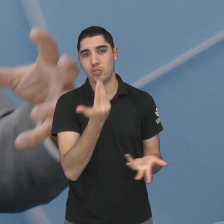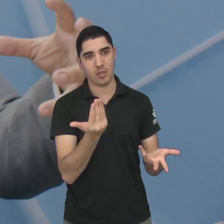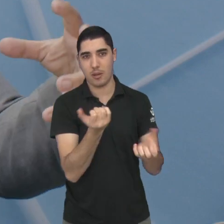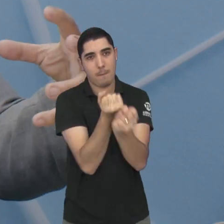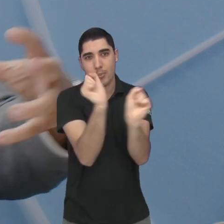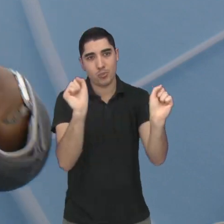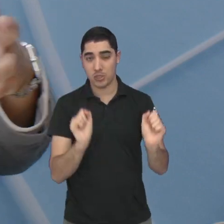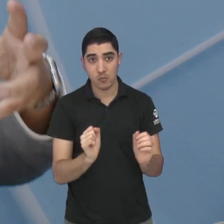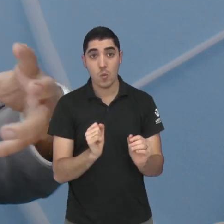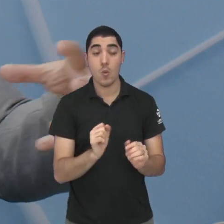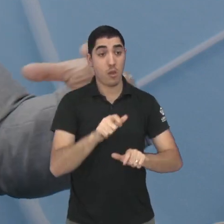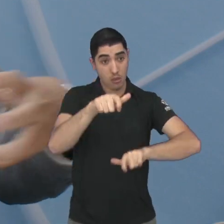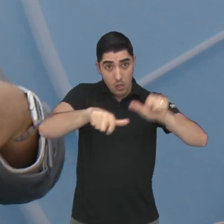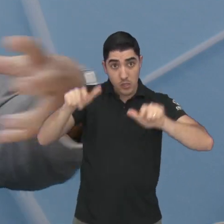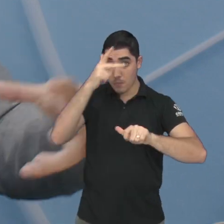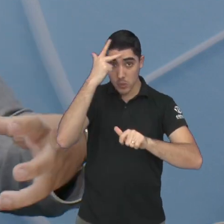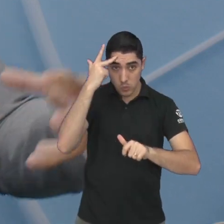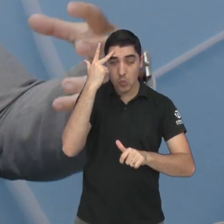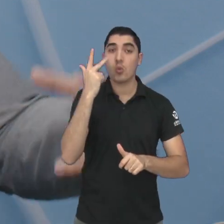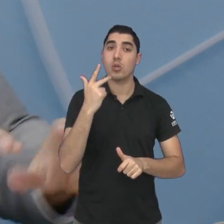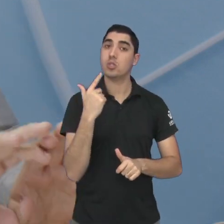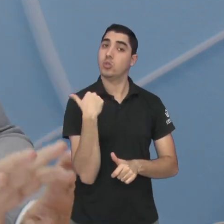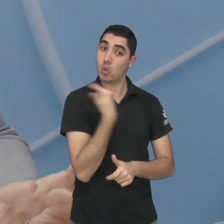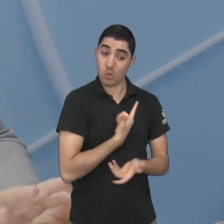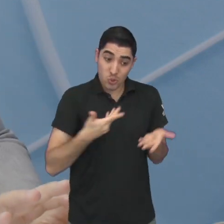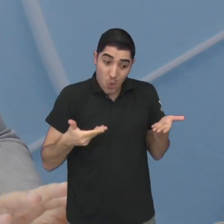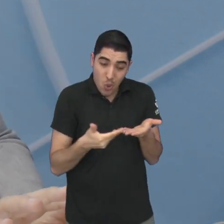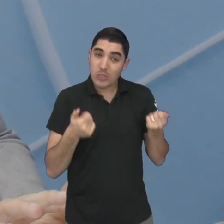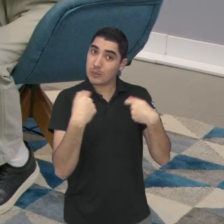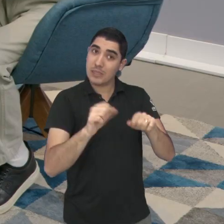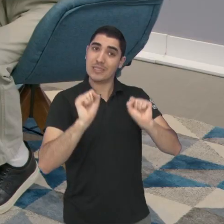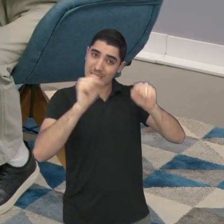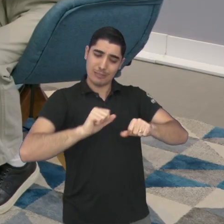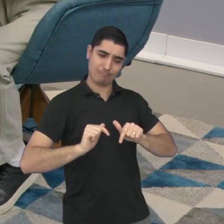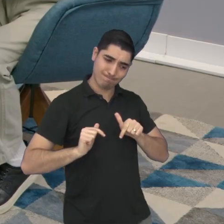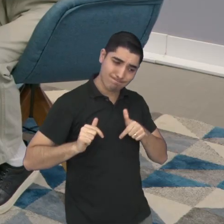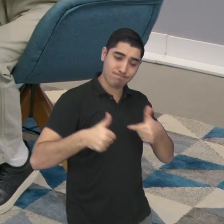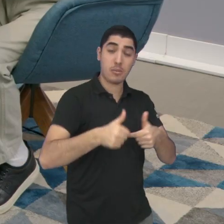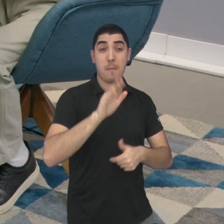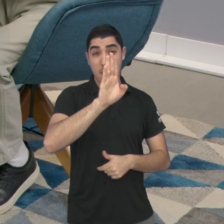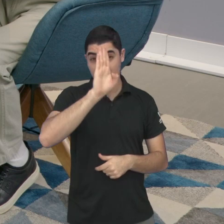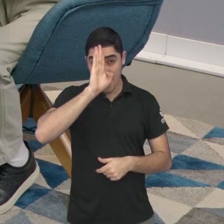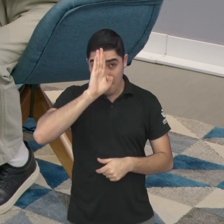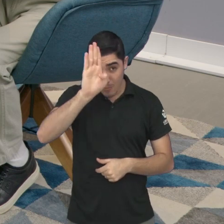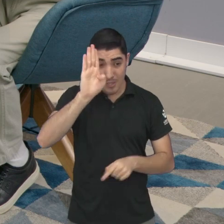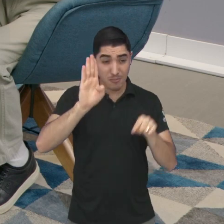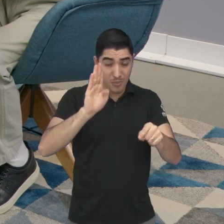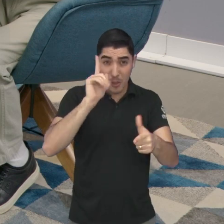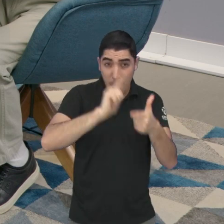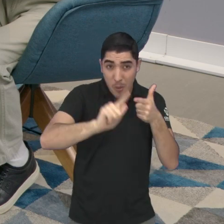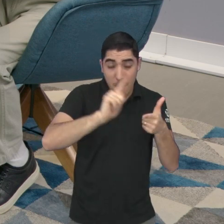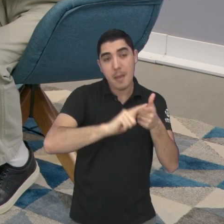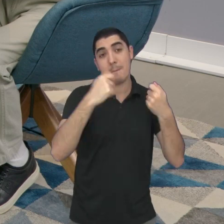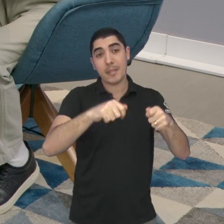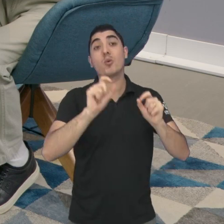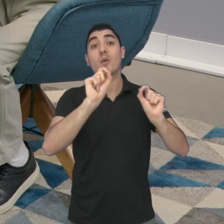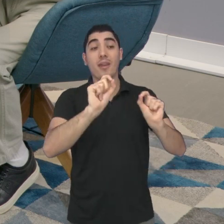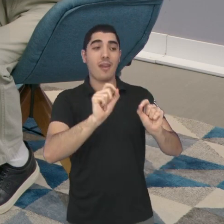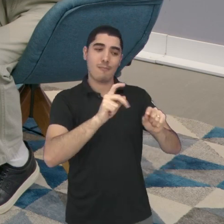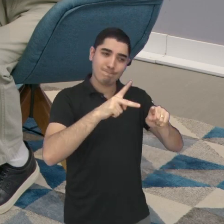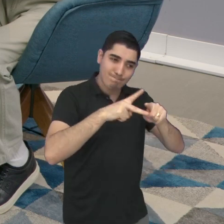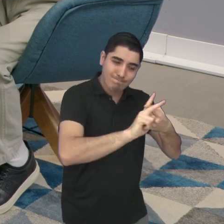transferência que consigam conduzir essa situação hoje, ela é importante. Mas o problema só se resolve quando houver